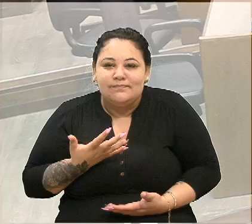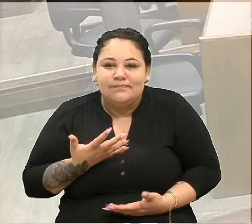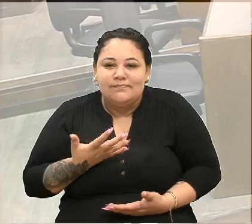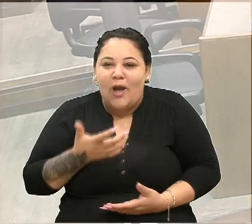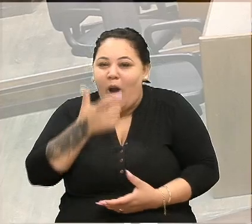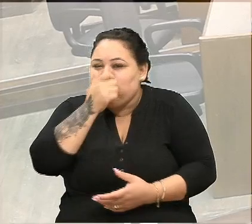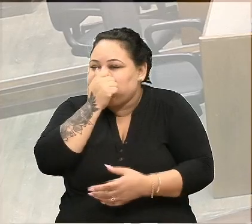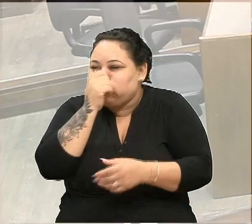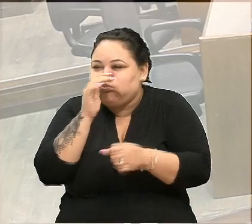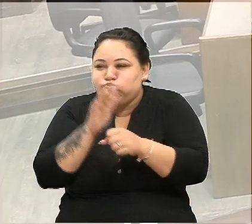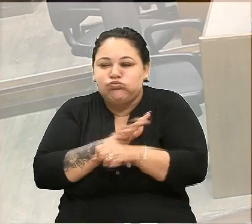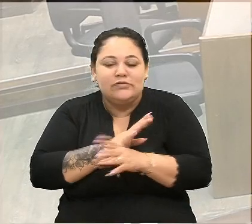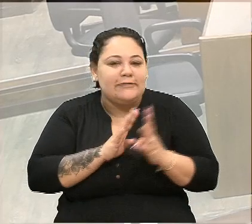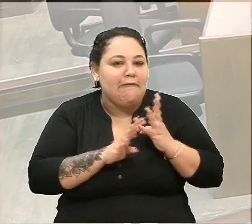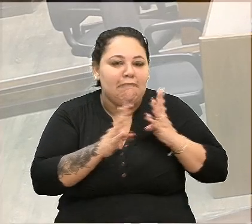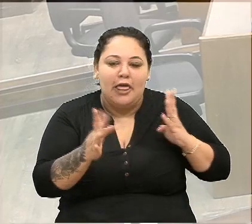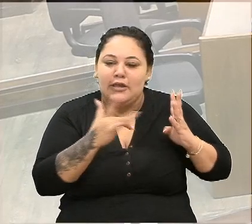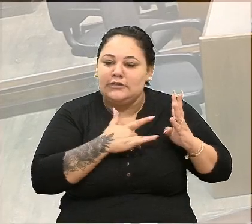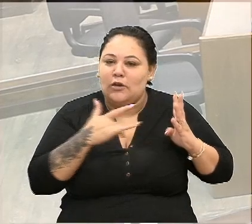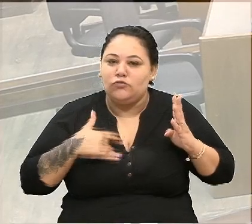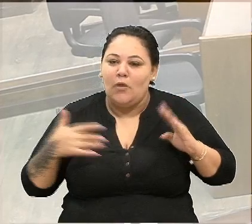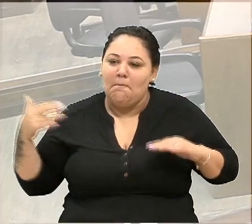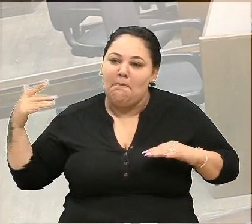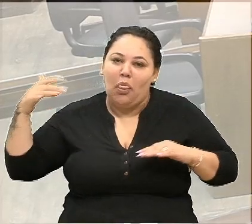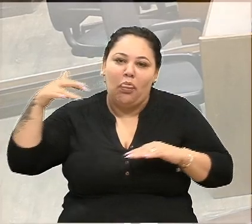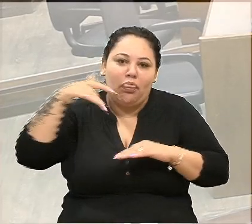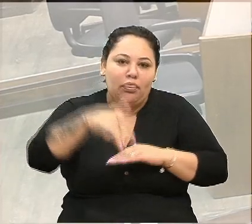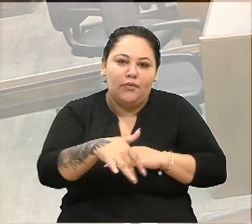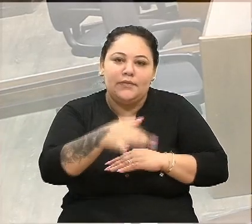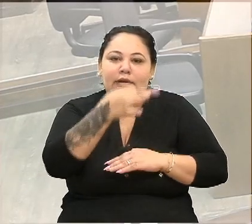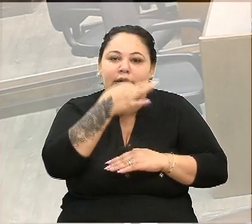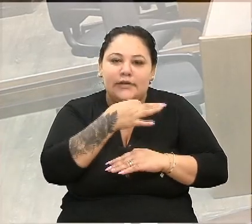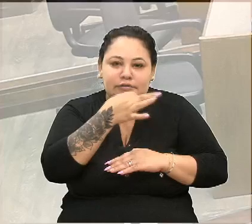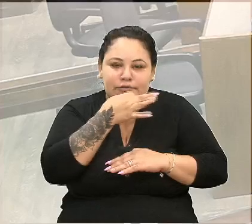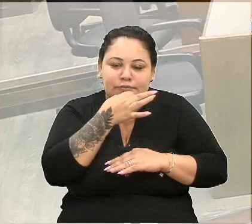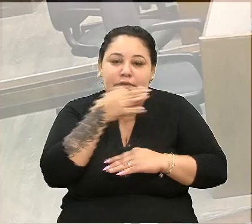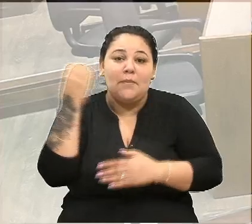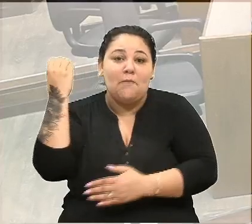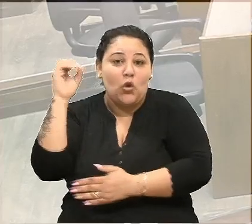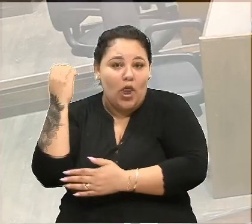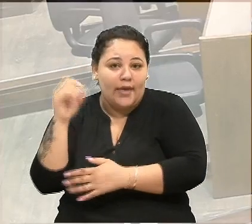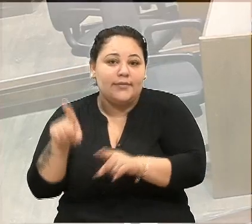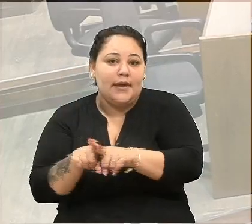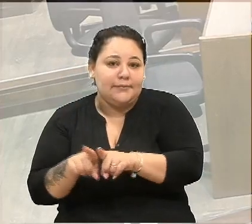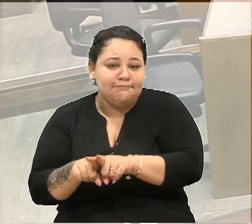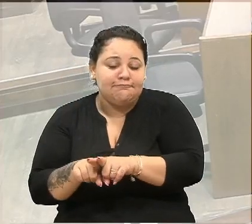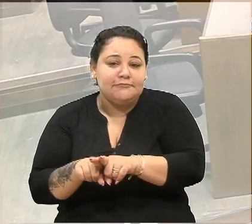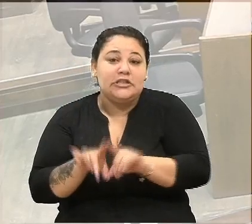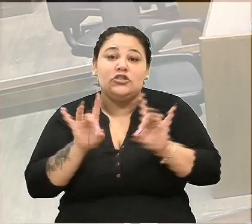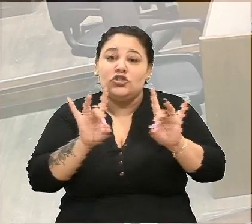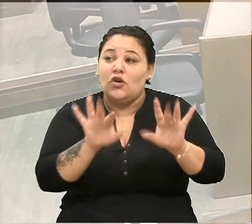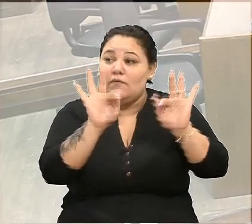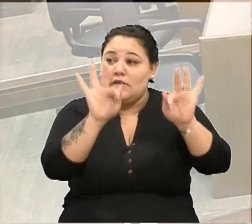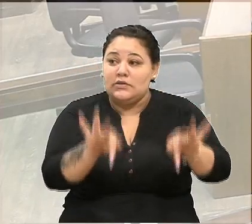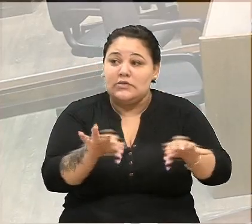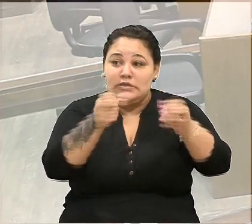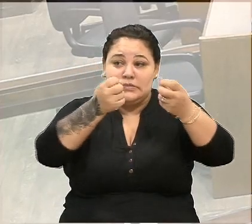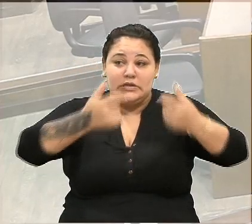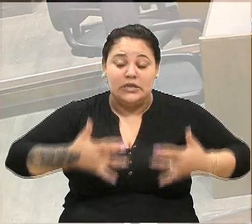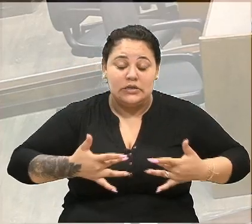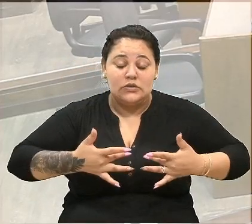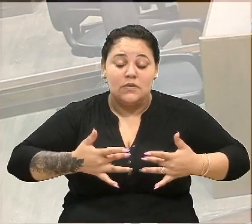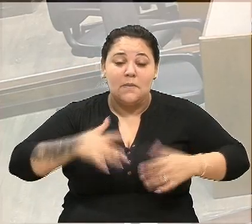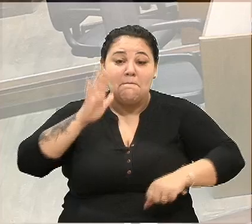os serviços de saúde, de emergência e urgência na nossa capital. Totalizando e concluindo, vereador Cadori, mais de